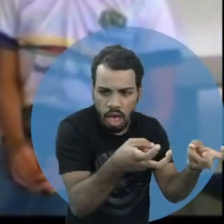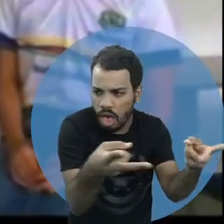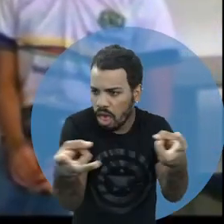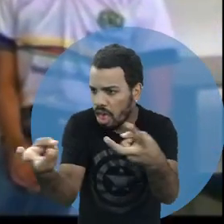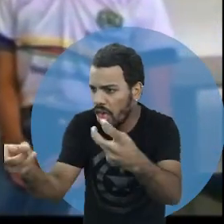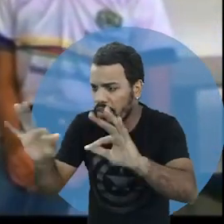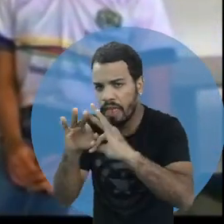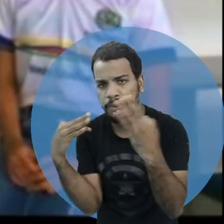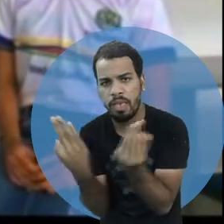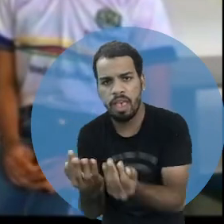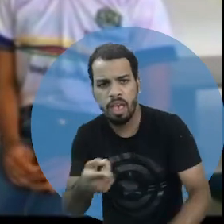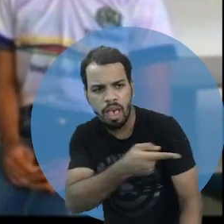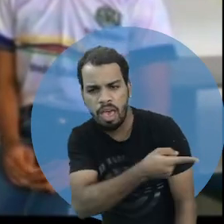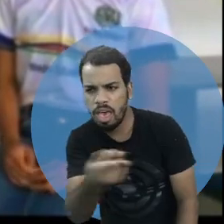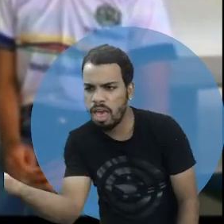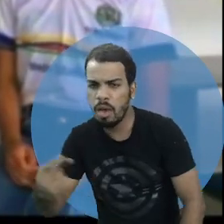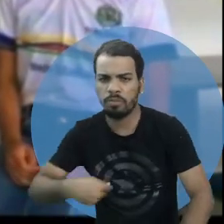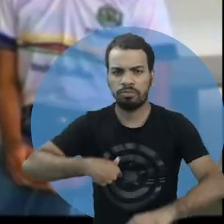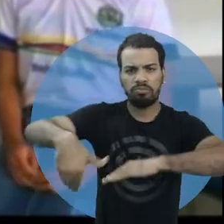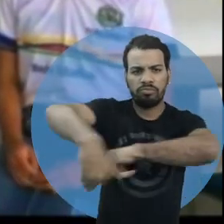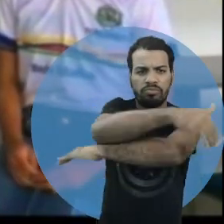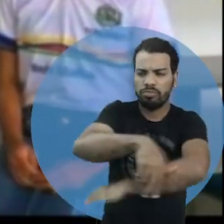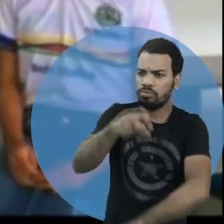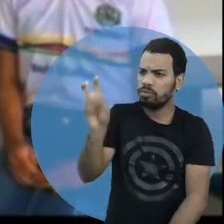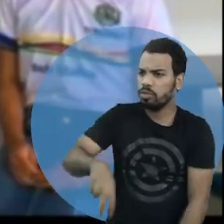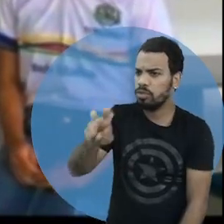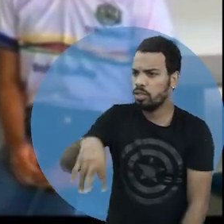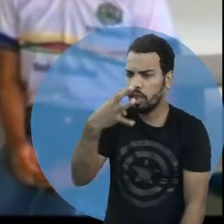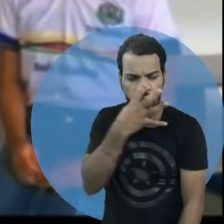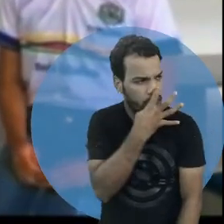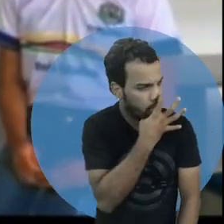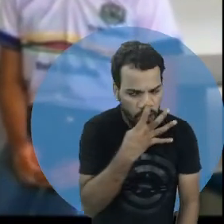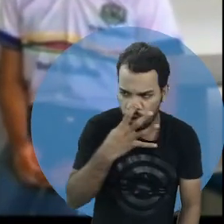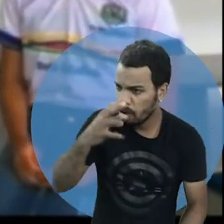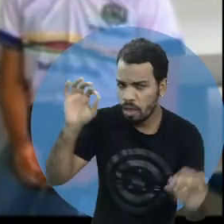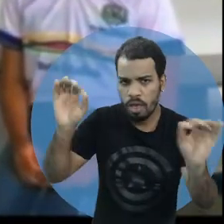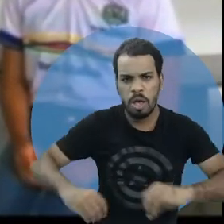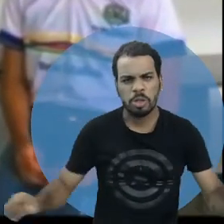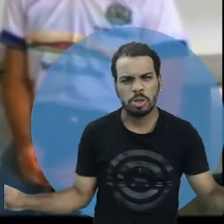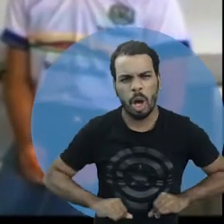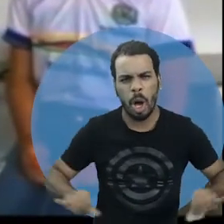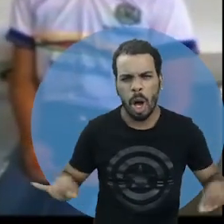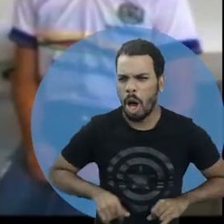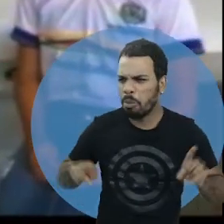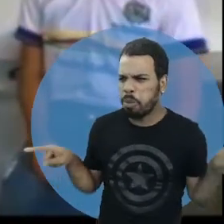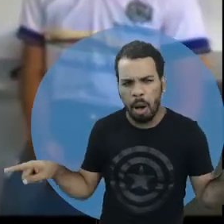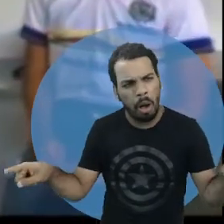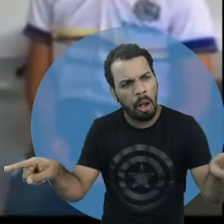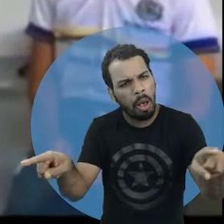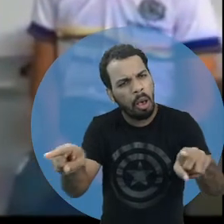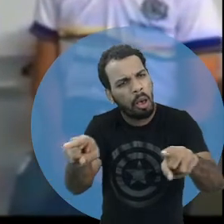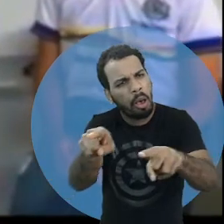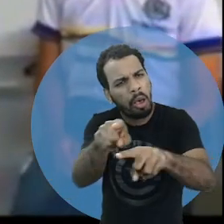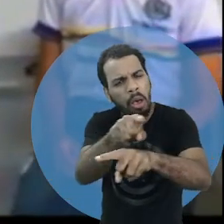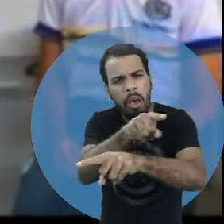dia, vão pelas ruas e pedem por ajuda. O sofrimento é a dor que mais machuca.